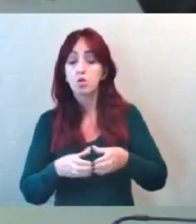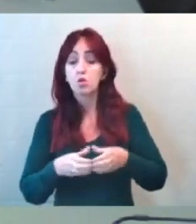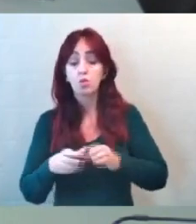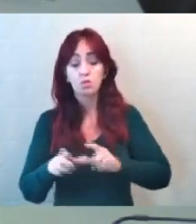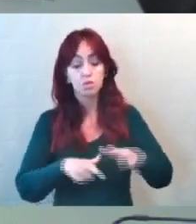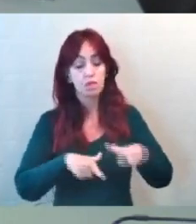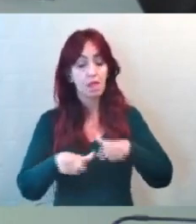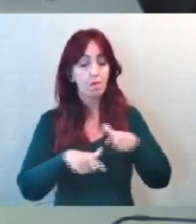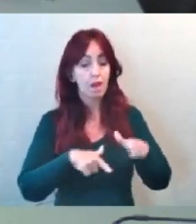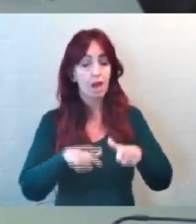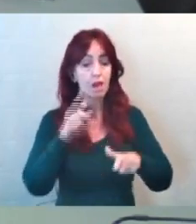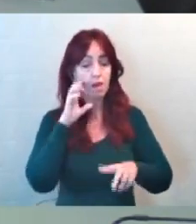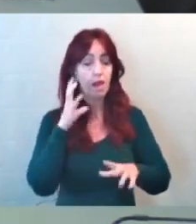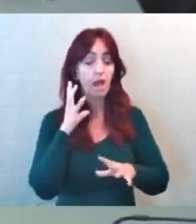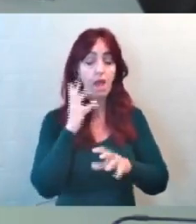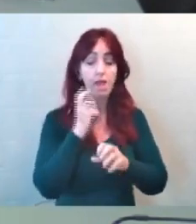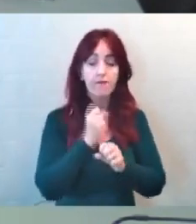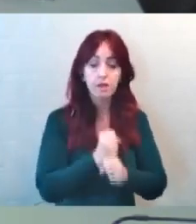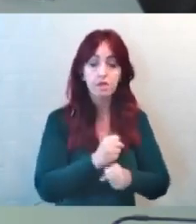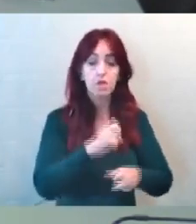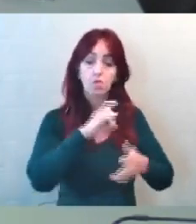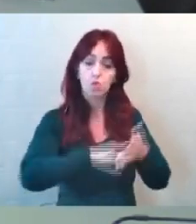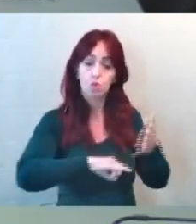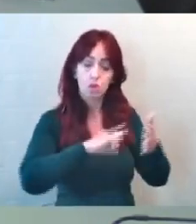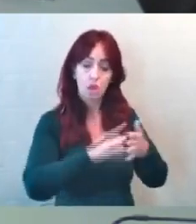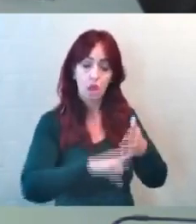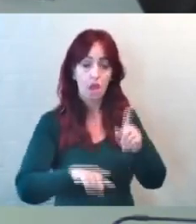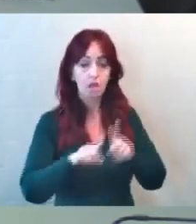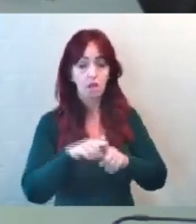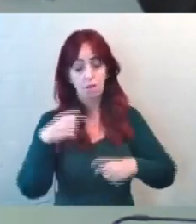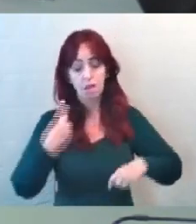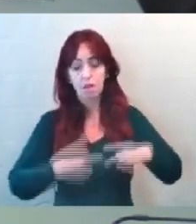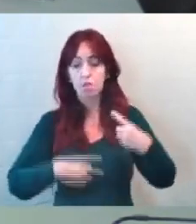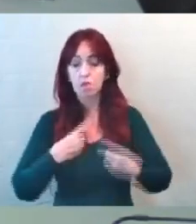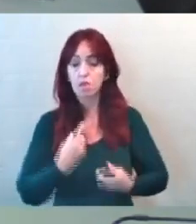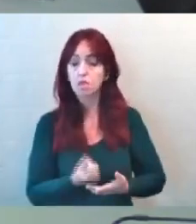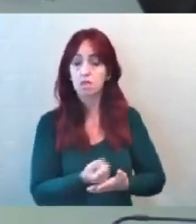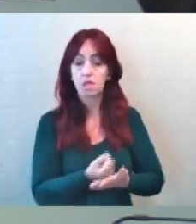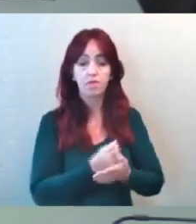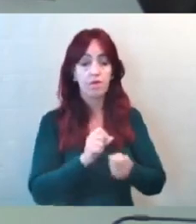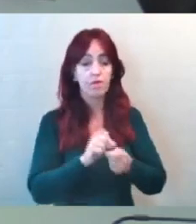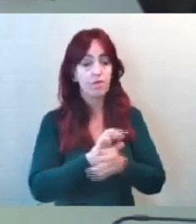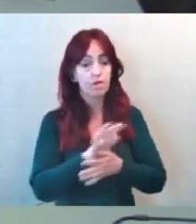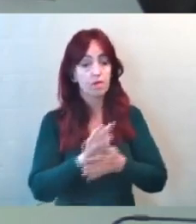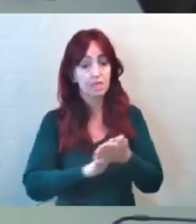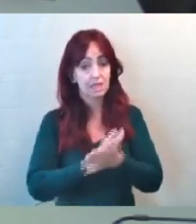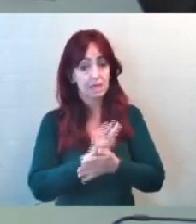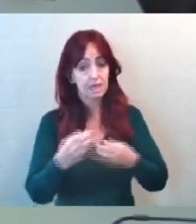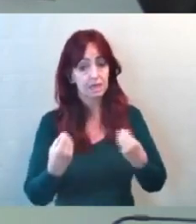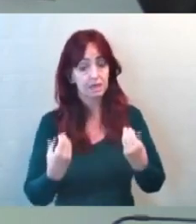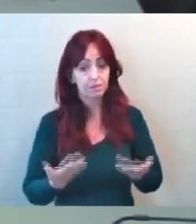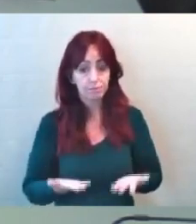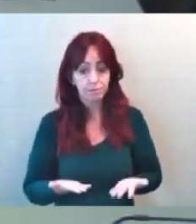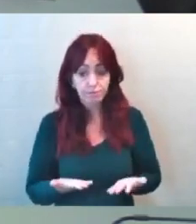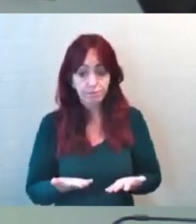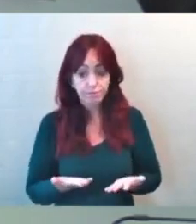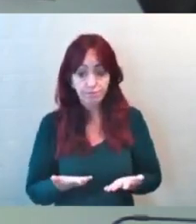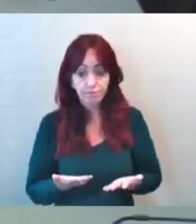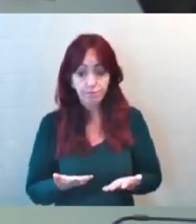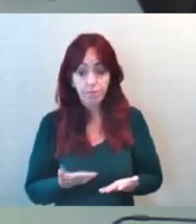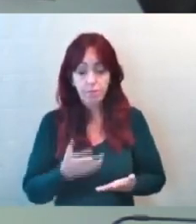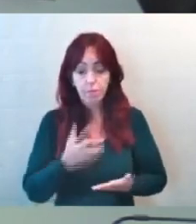e revisão da política tarifária. Nada foi feito. E o mundo de faz de conta da